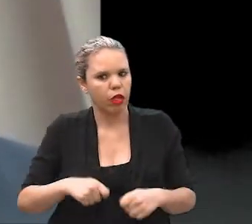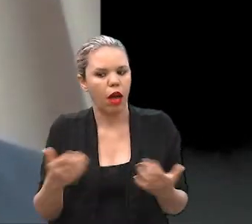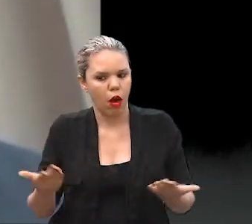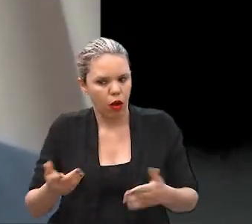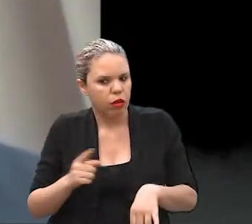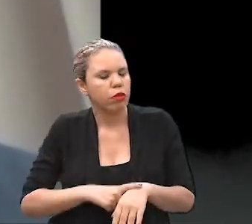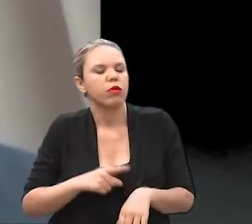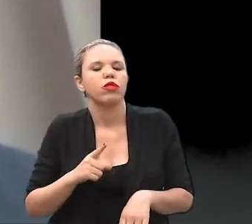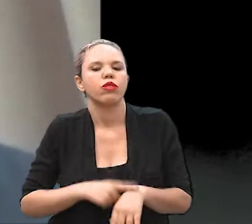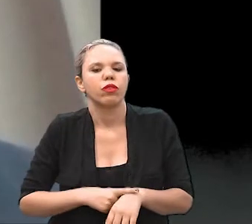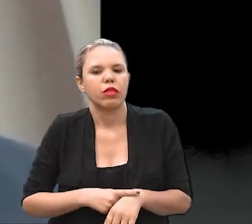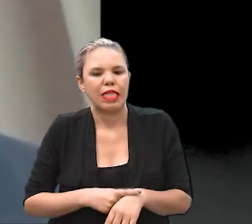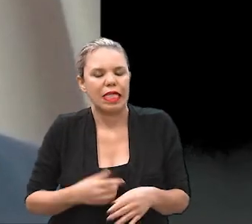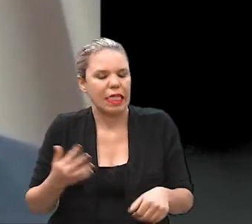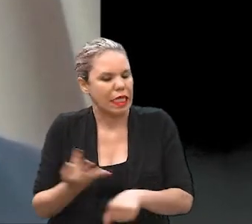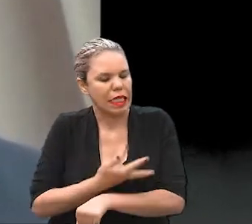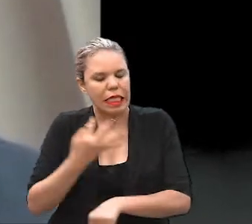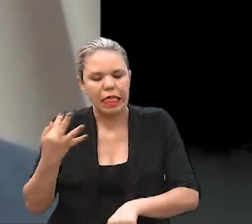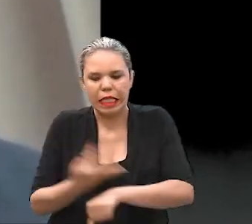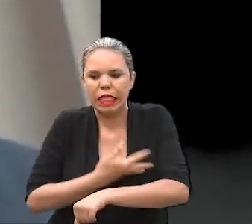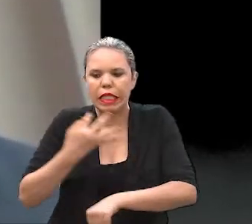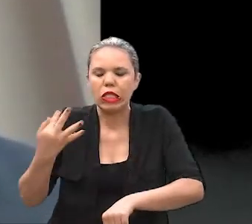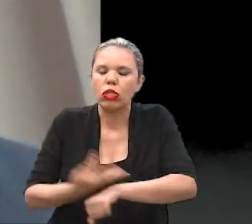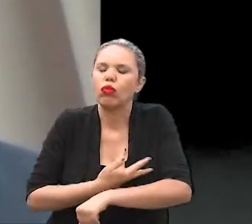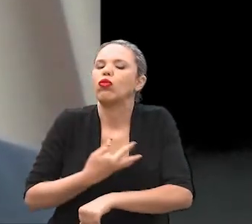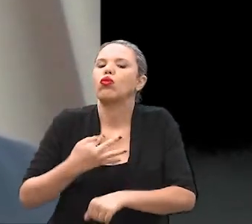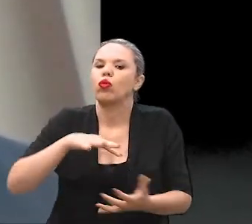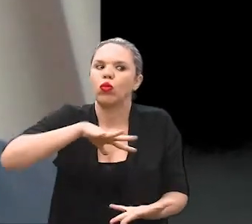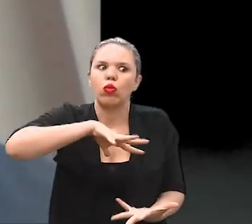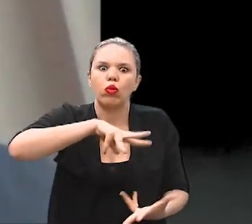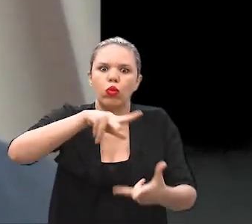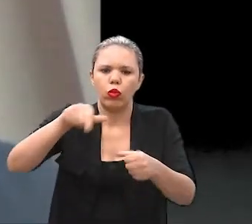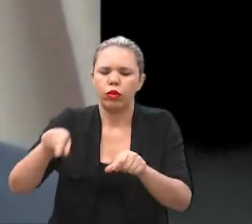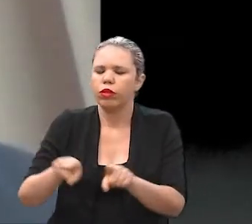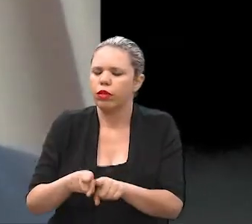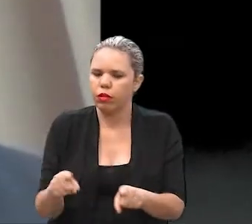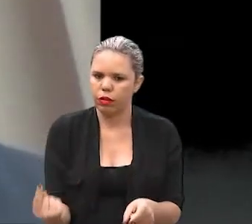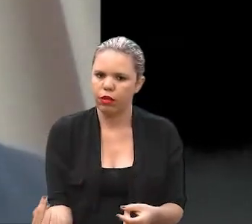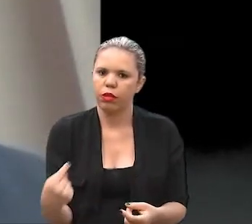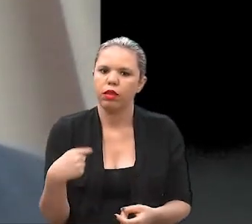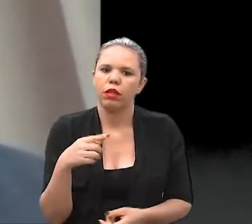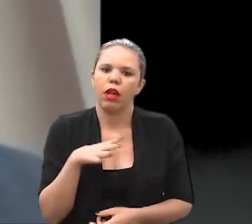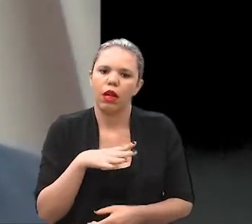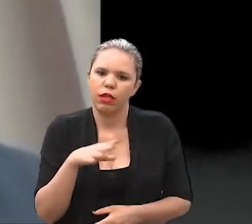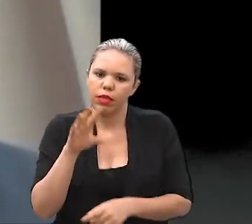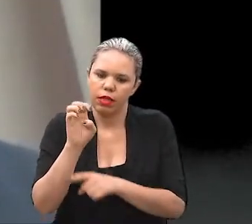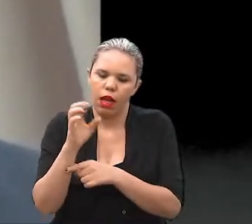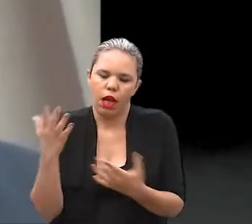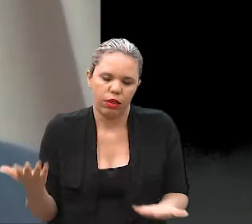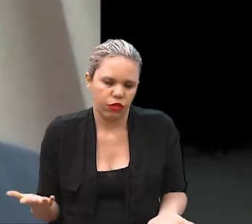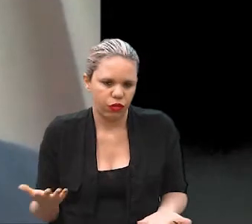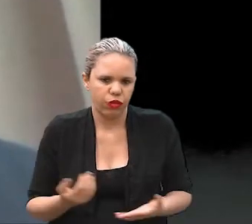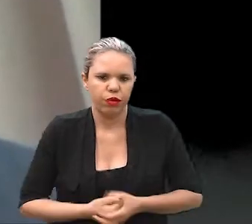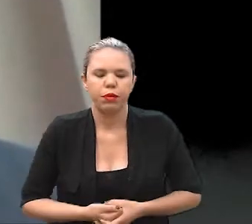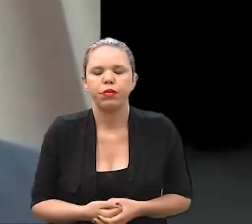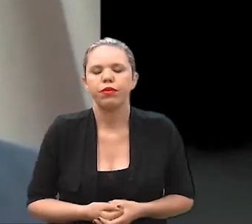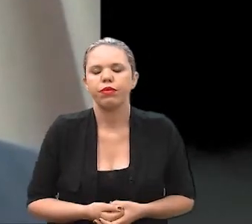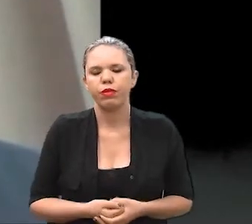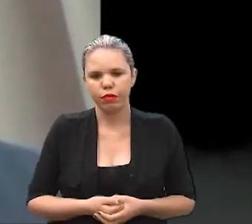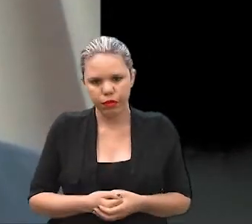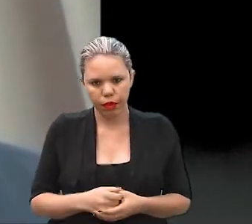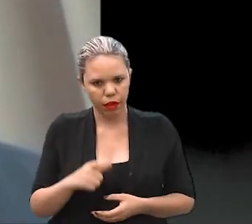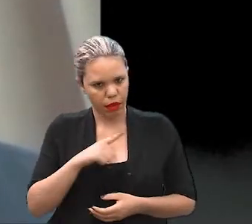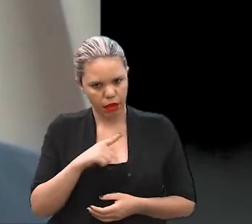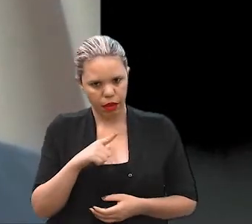neste momento de dificuldade que passamos no mundo e particularmente no nosso estado e na nossa cidade, de